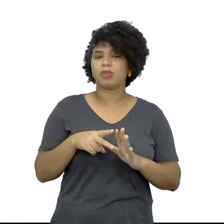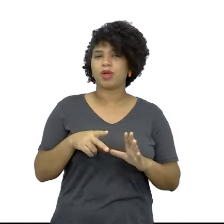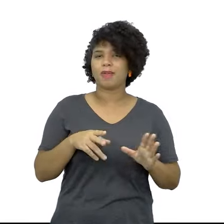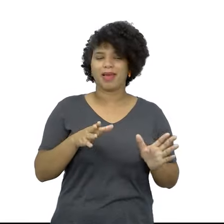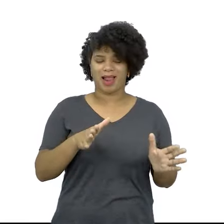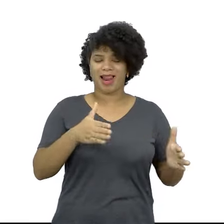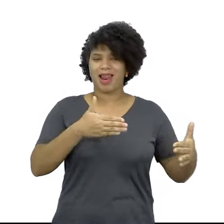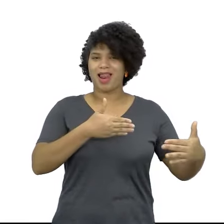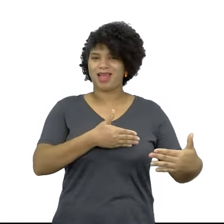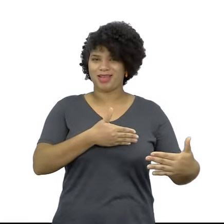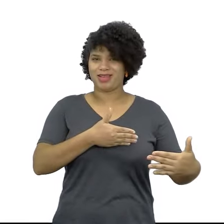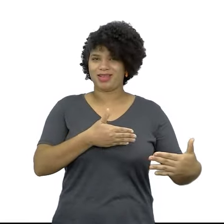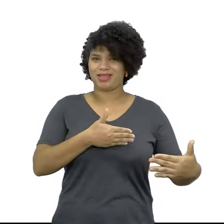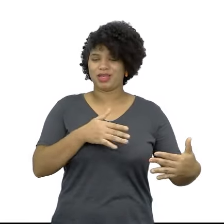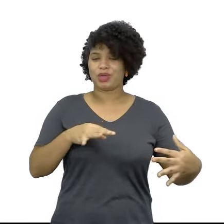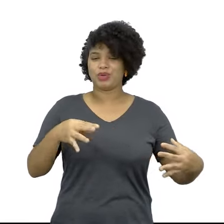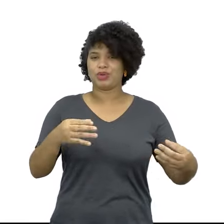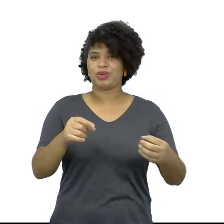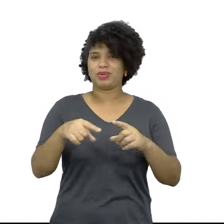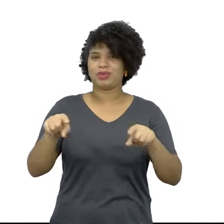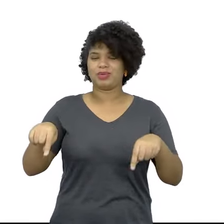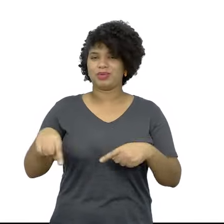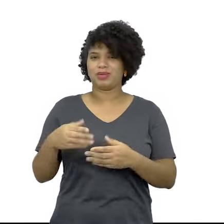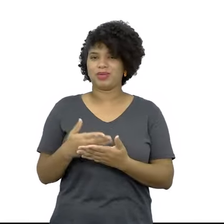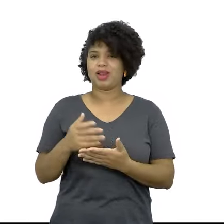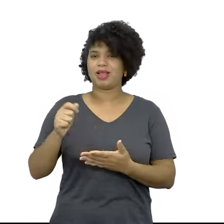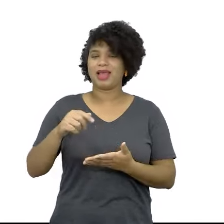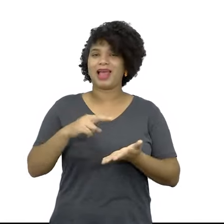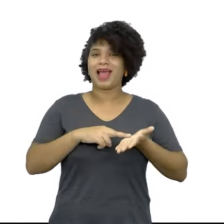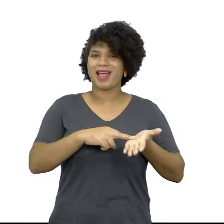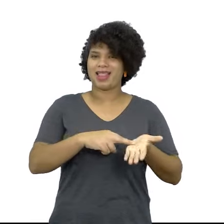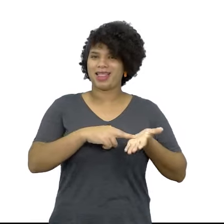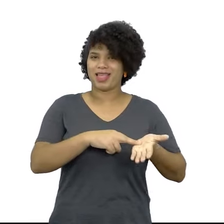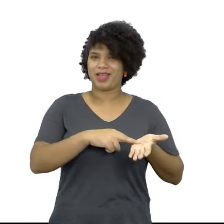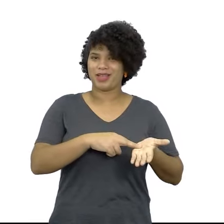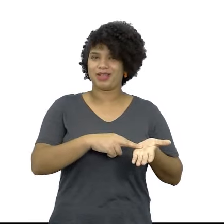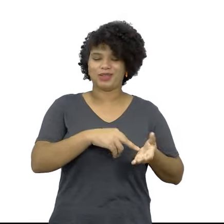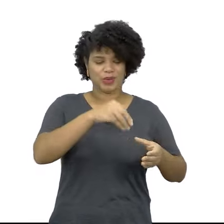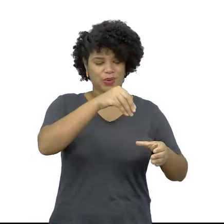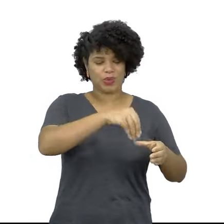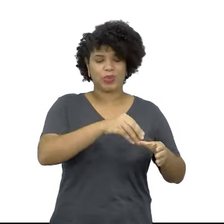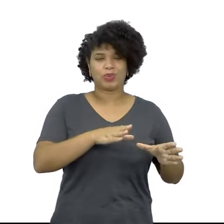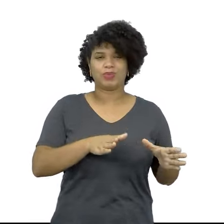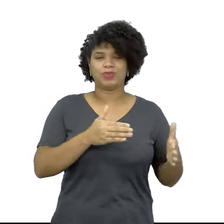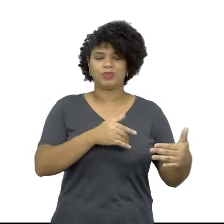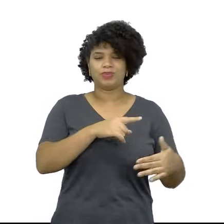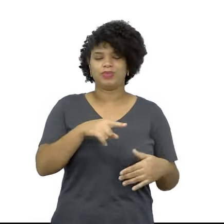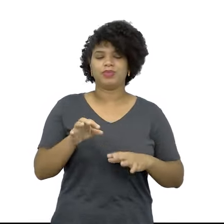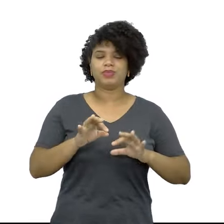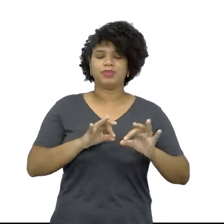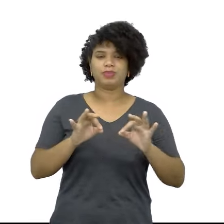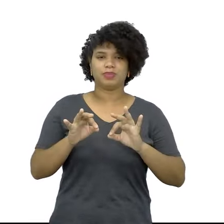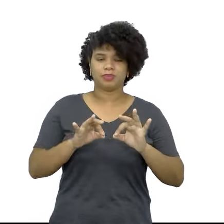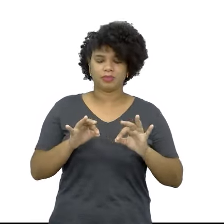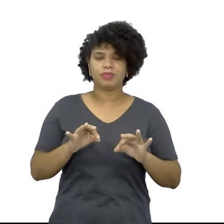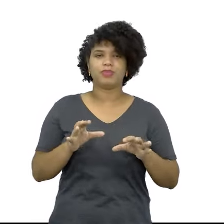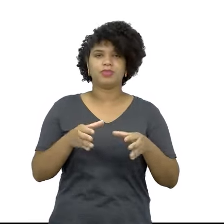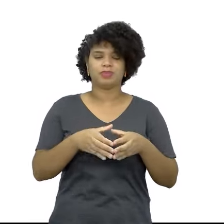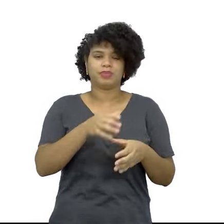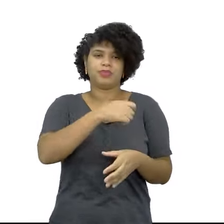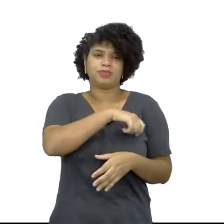né? O que nós iremos organizar com a nossa turma, né? Então, tudo isso vocês irão